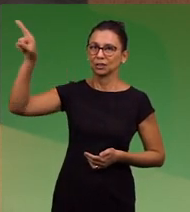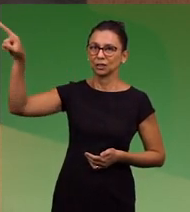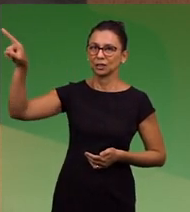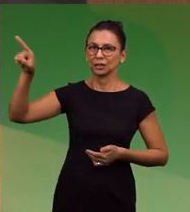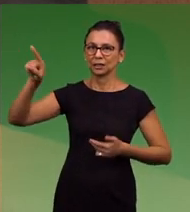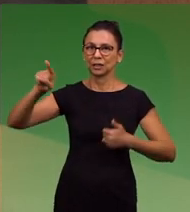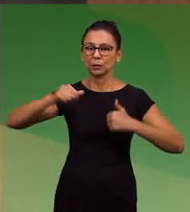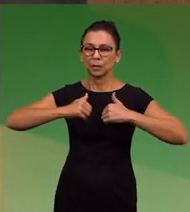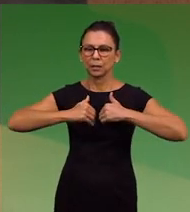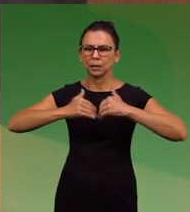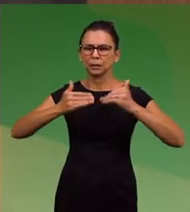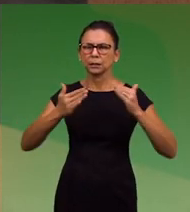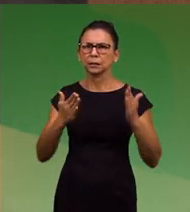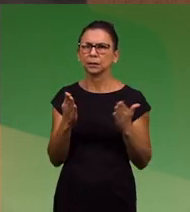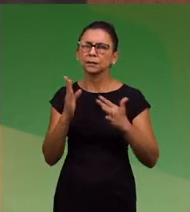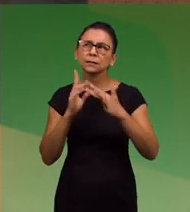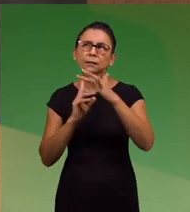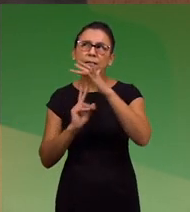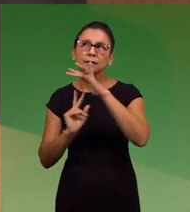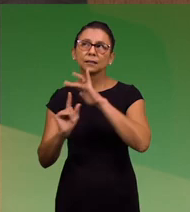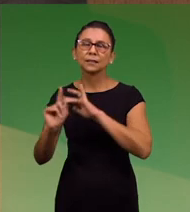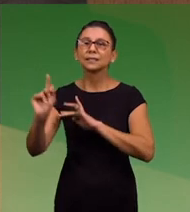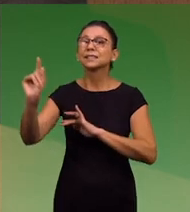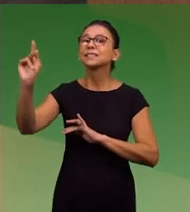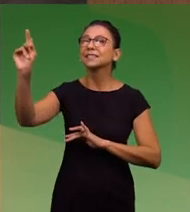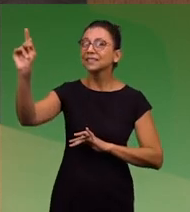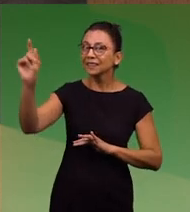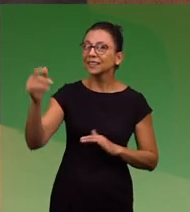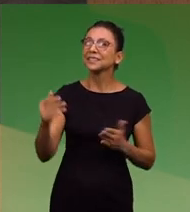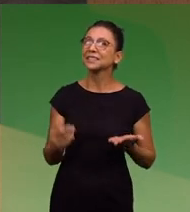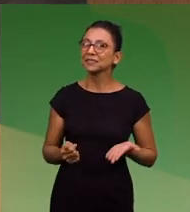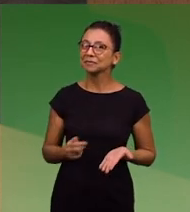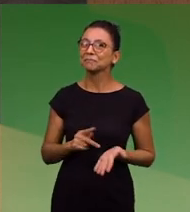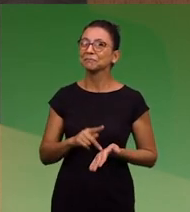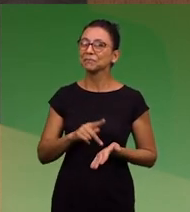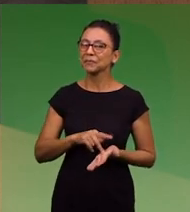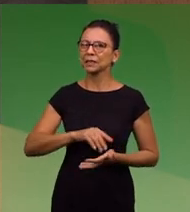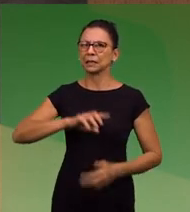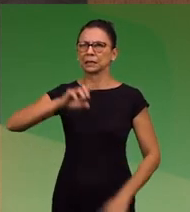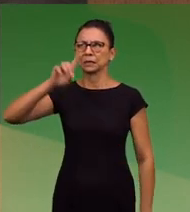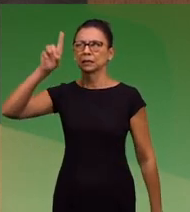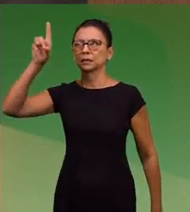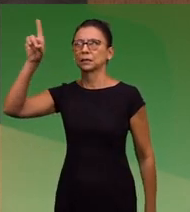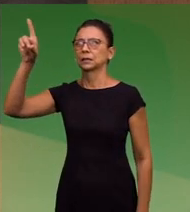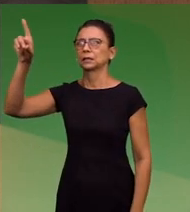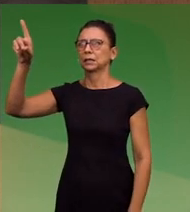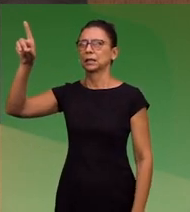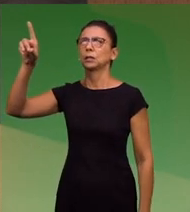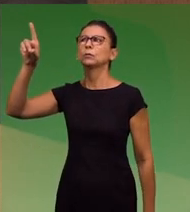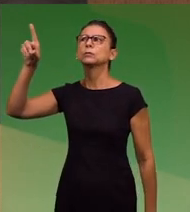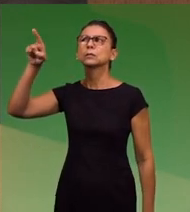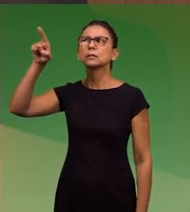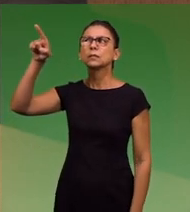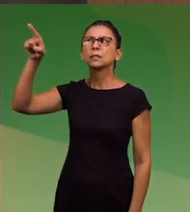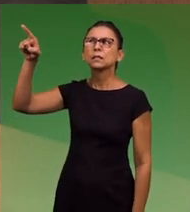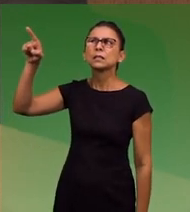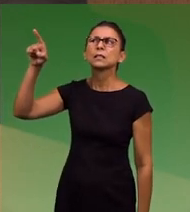eternidade, né? É antes dos mundos serem criados. Isso. Quer dizer, Deus, ele já tem na sua visão